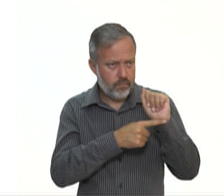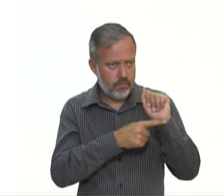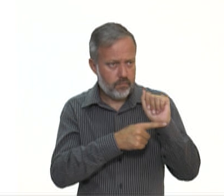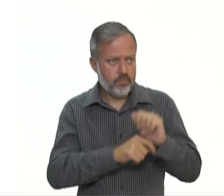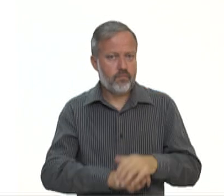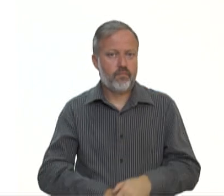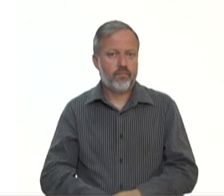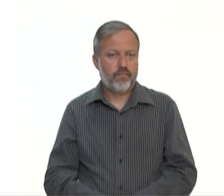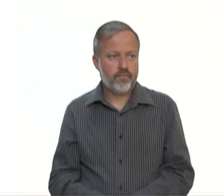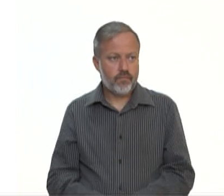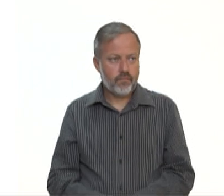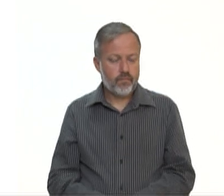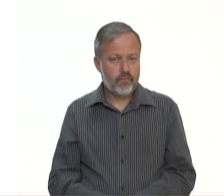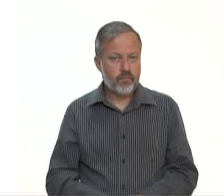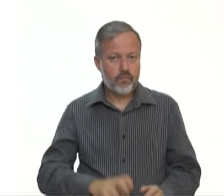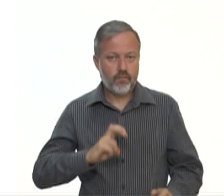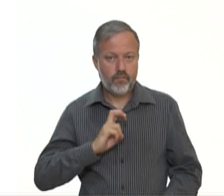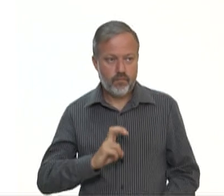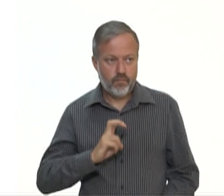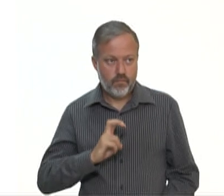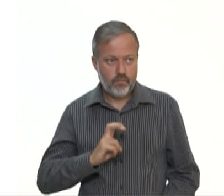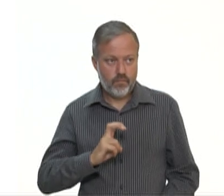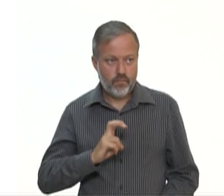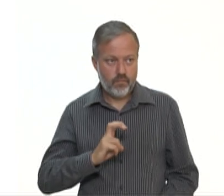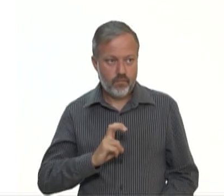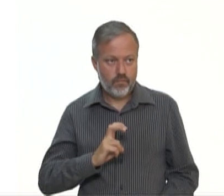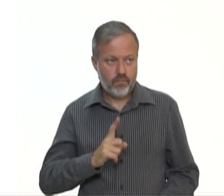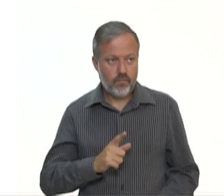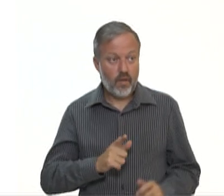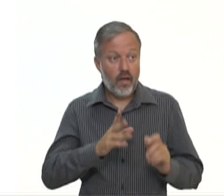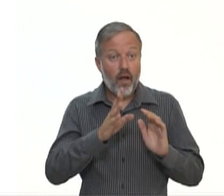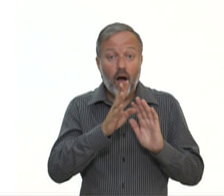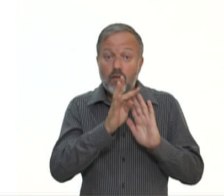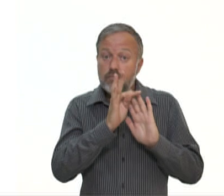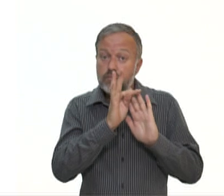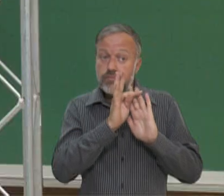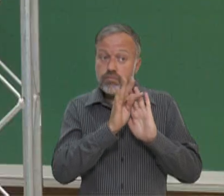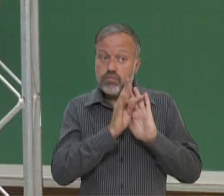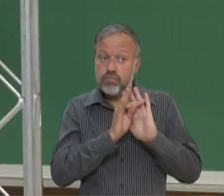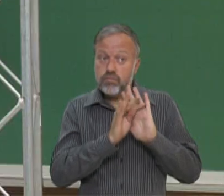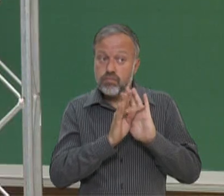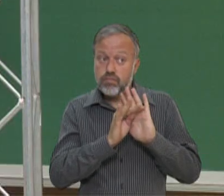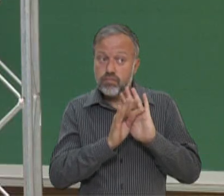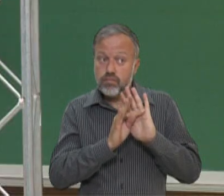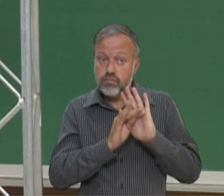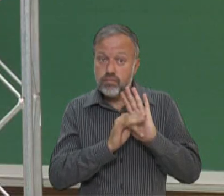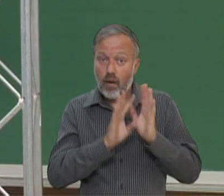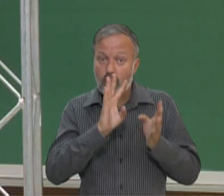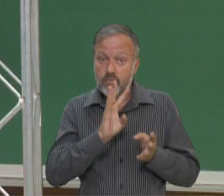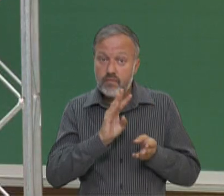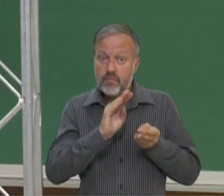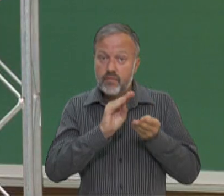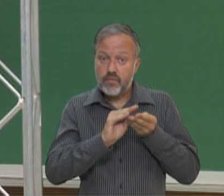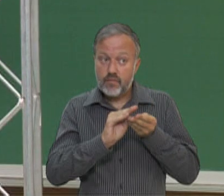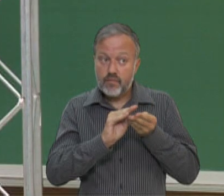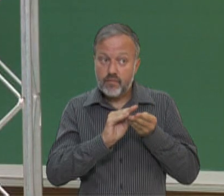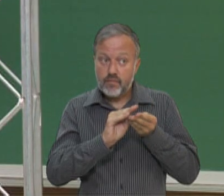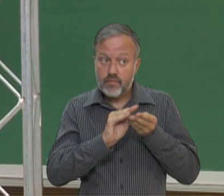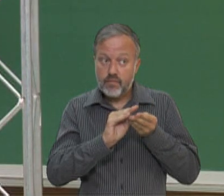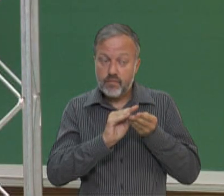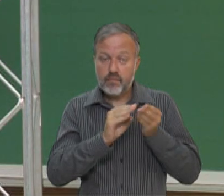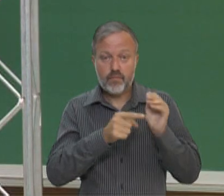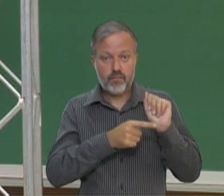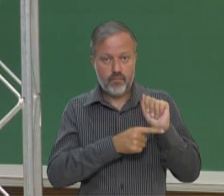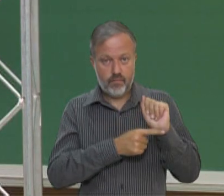espanhol. La entradilla de la noticia es un pequeño resumen. Então,